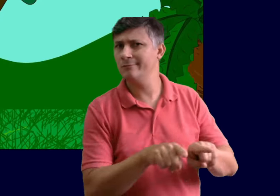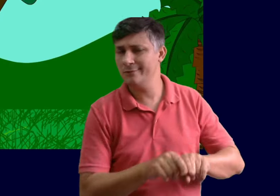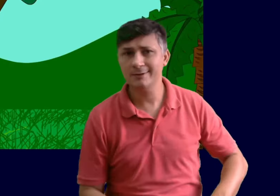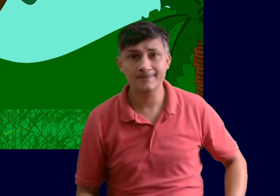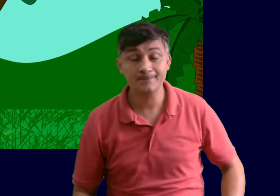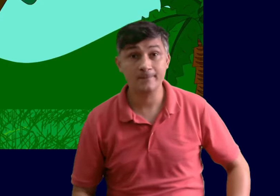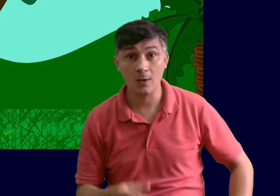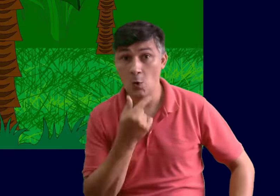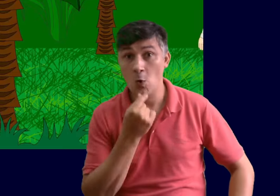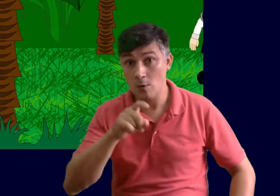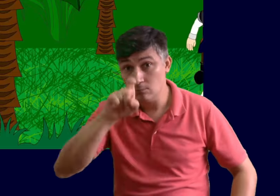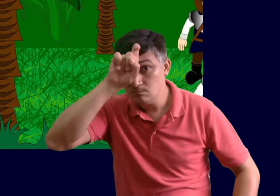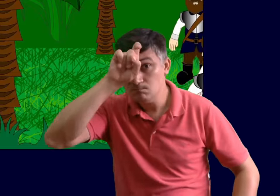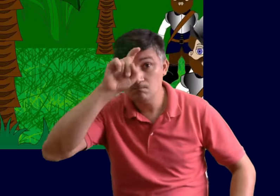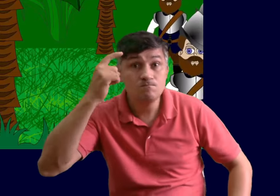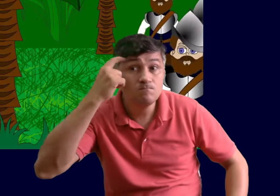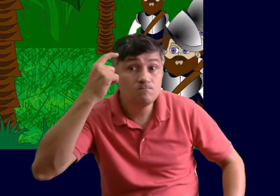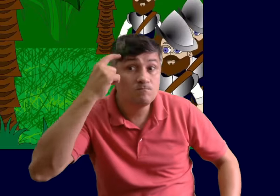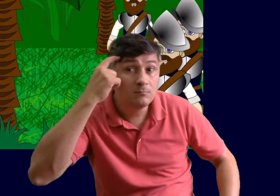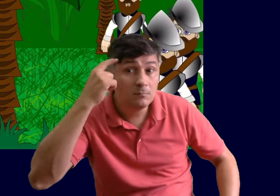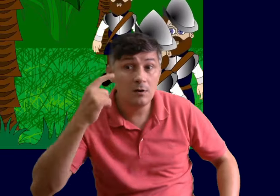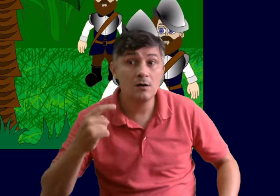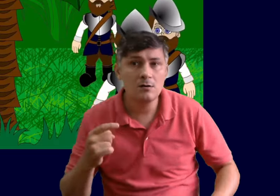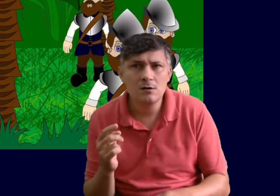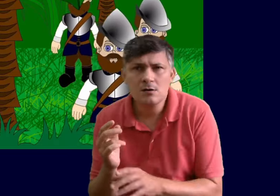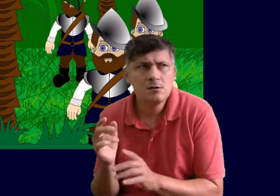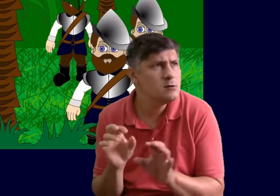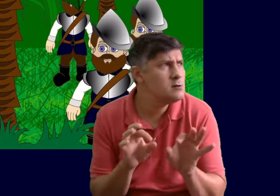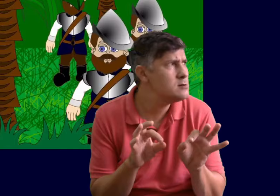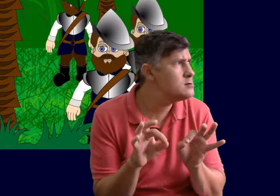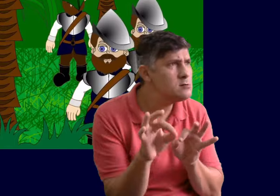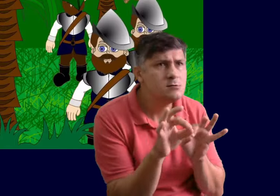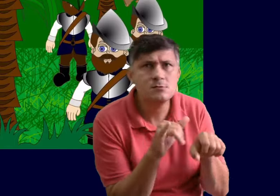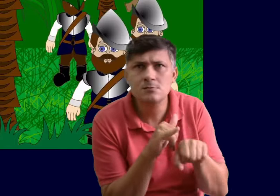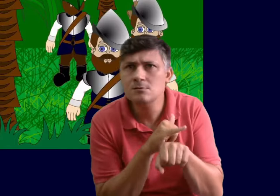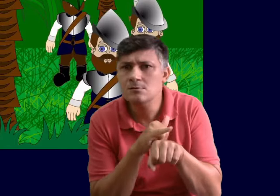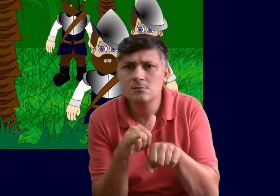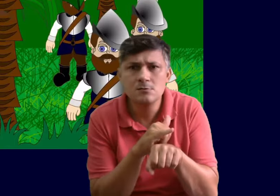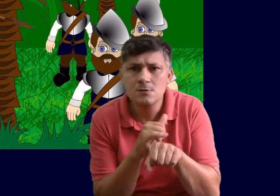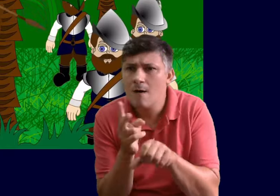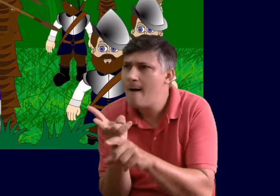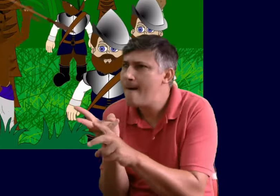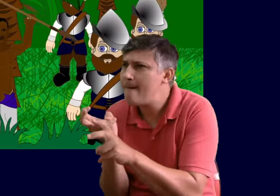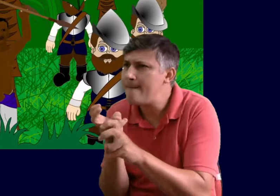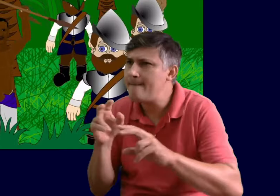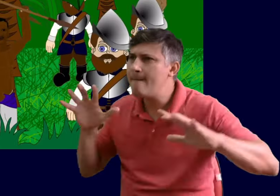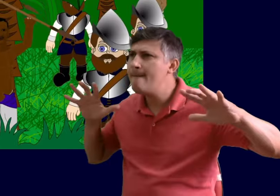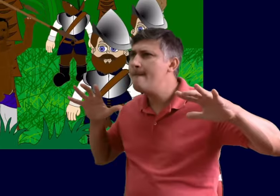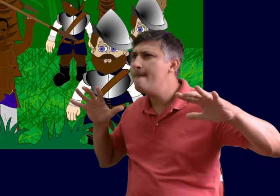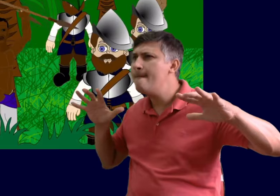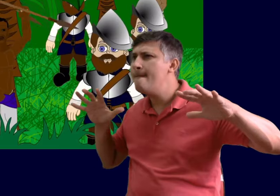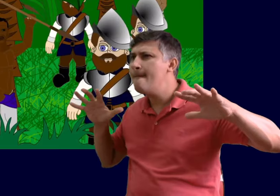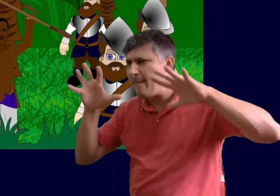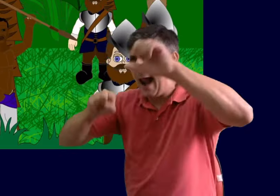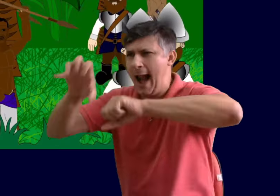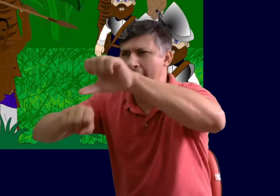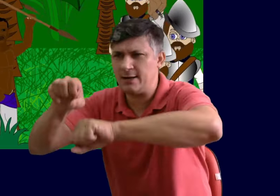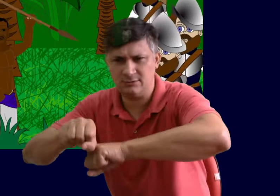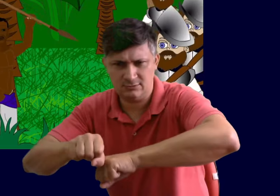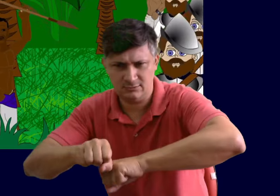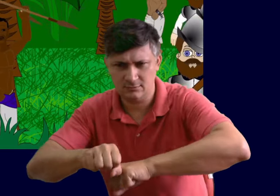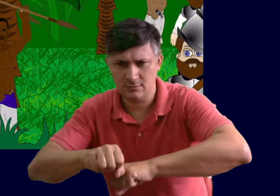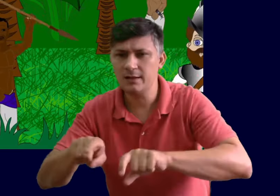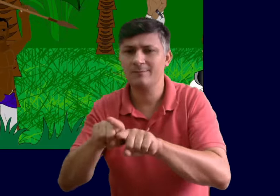Zumbi era um extraordinário e talentoso dirigente militar. Explorava com inteligência as peculiaridades da